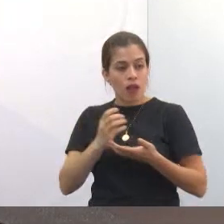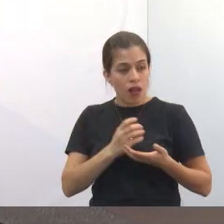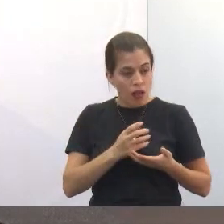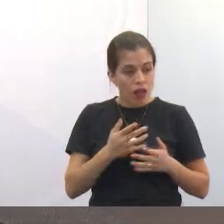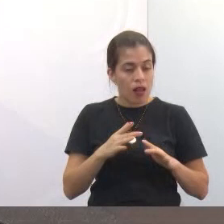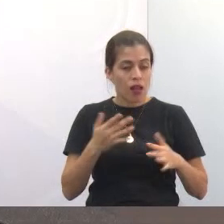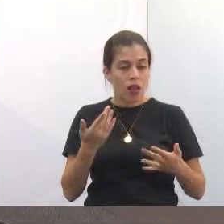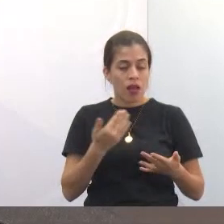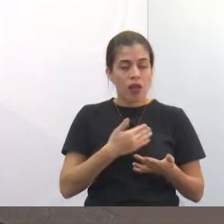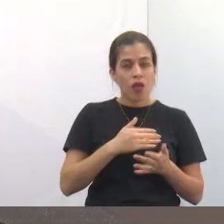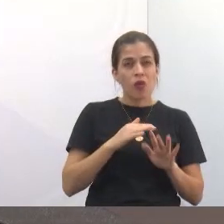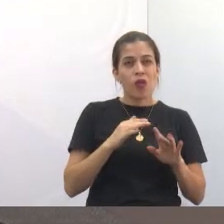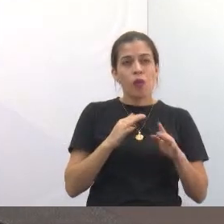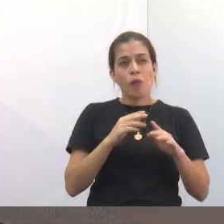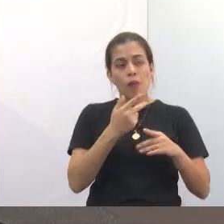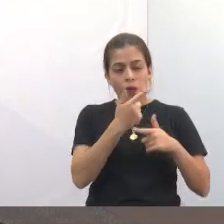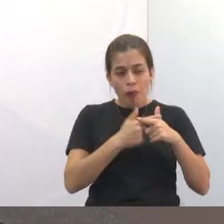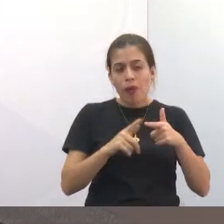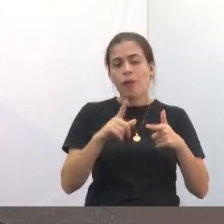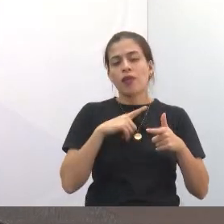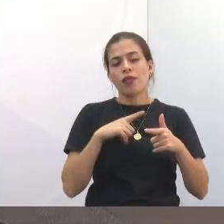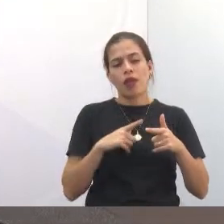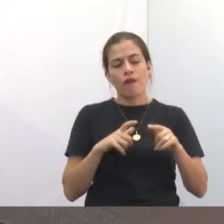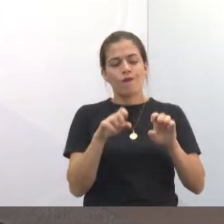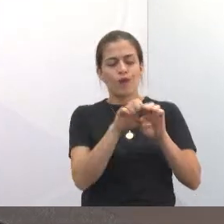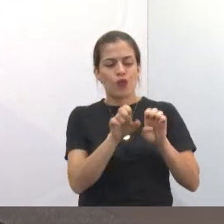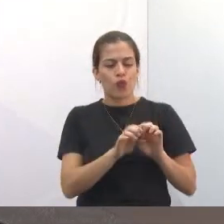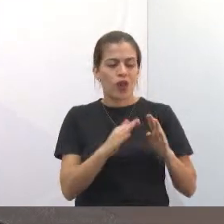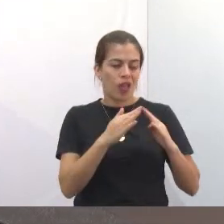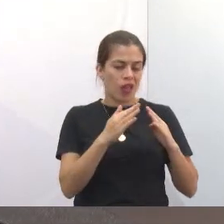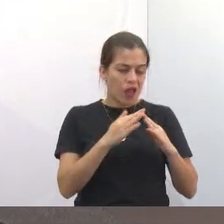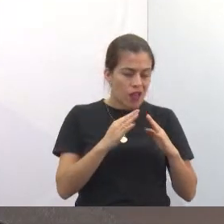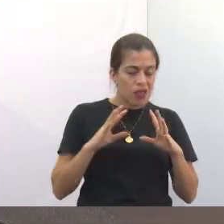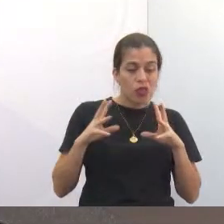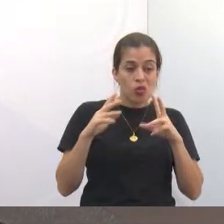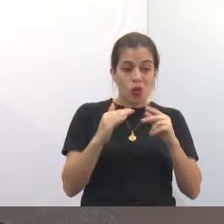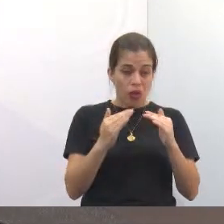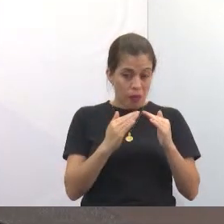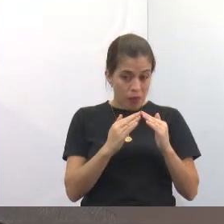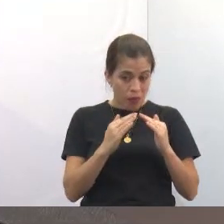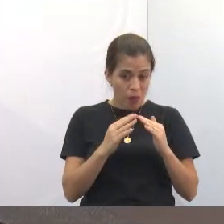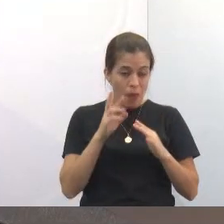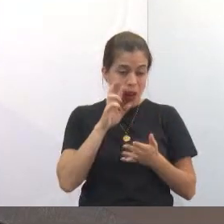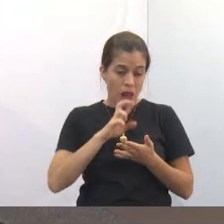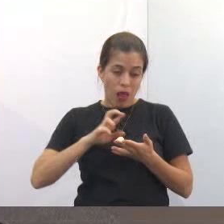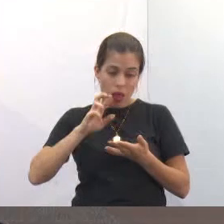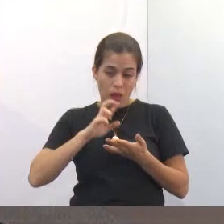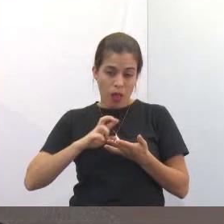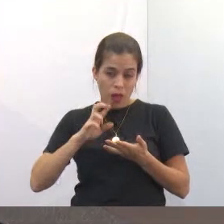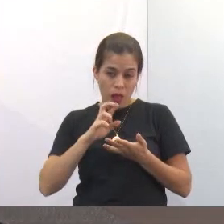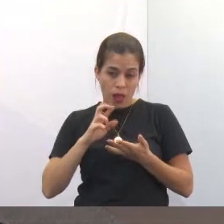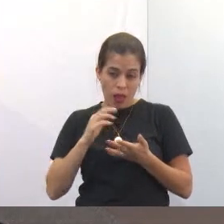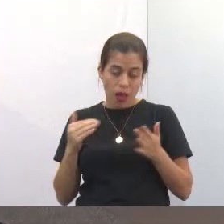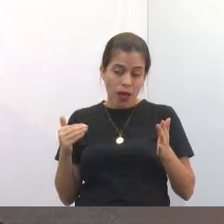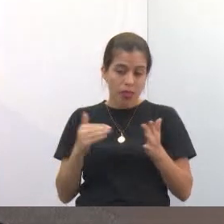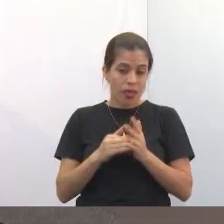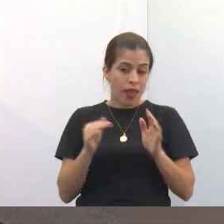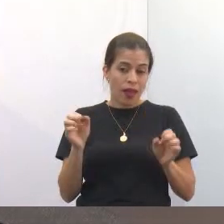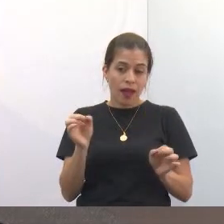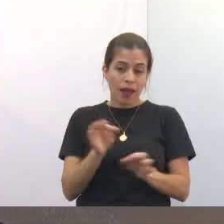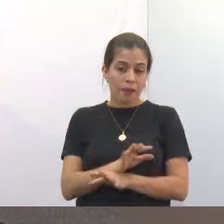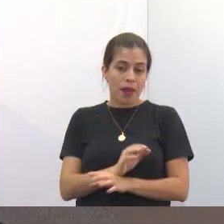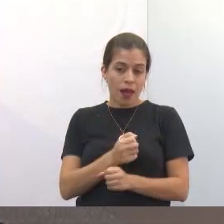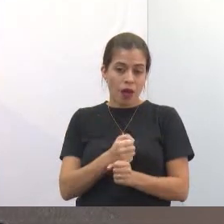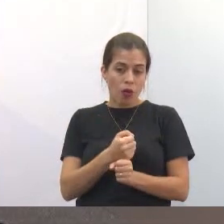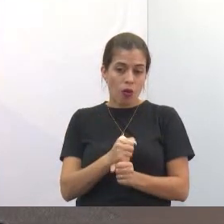desde o início de 2024, todos os imóveis estão sob monitoramento até a finalização das